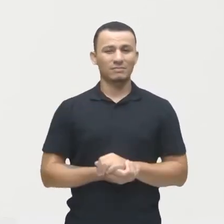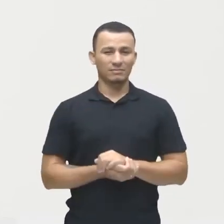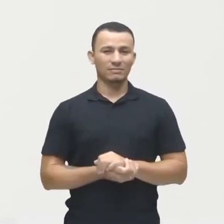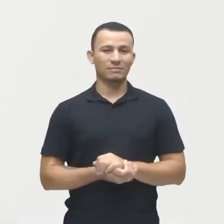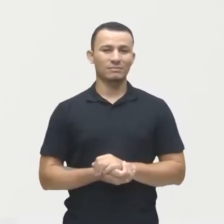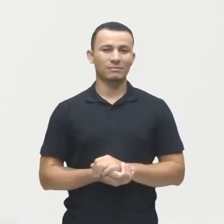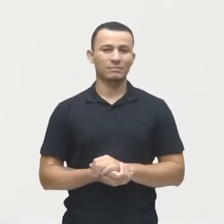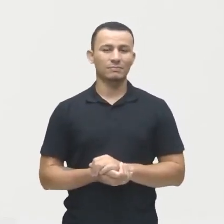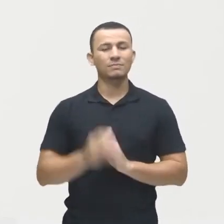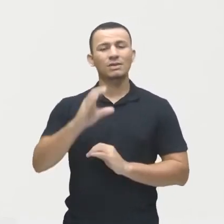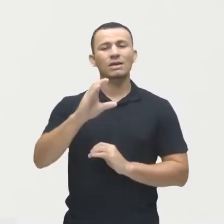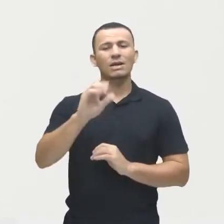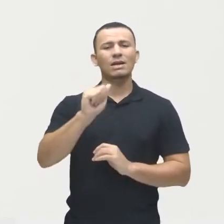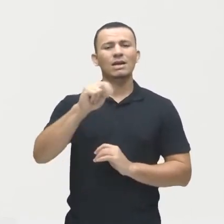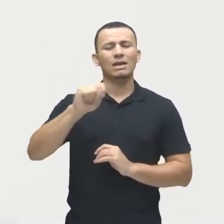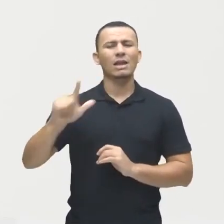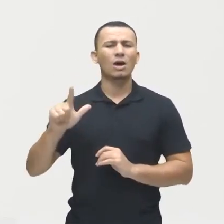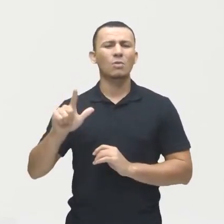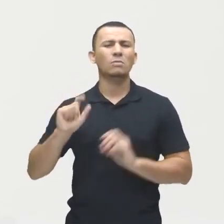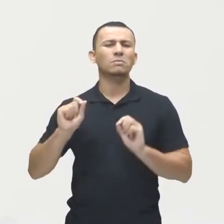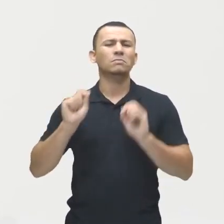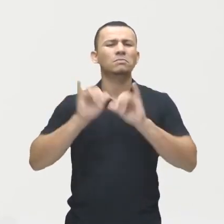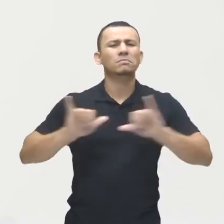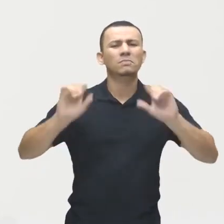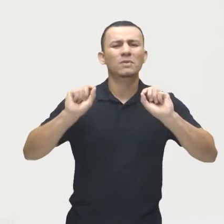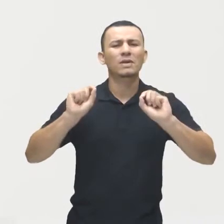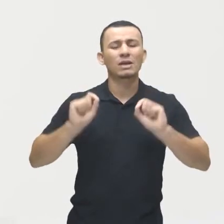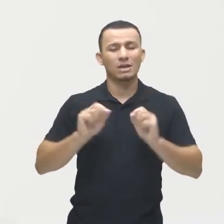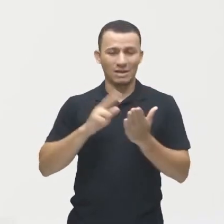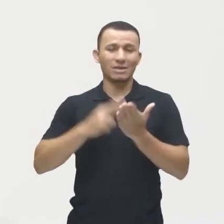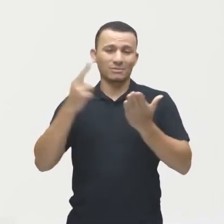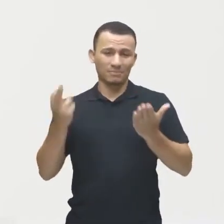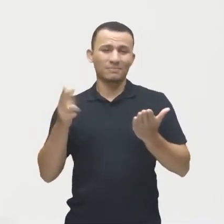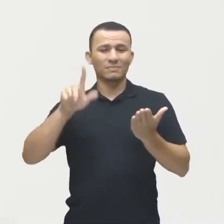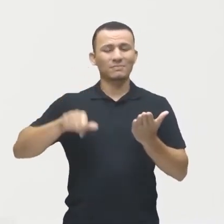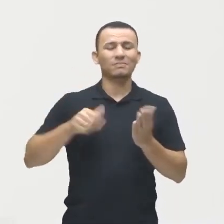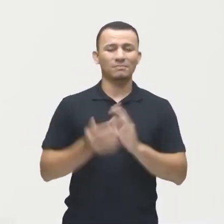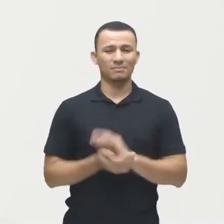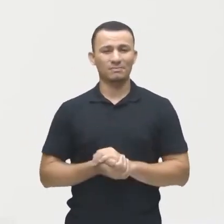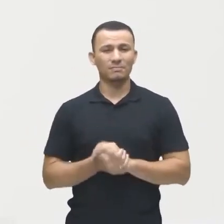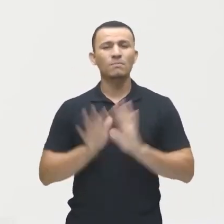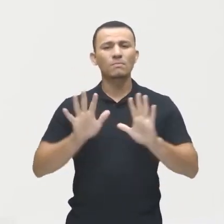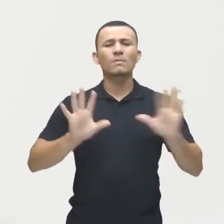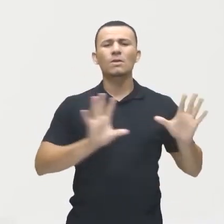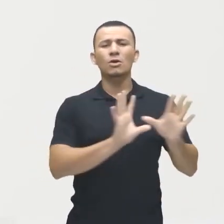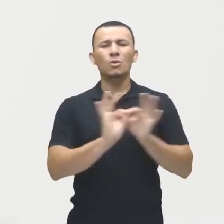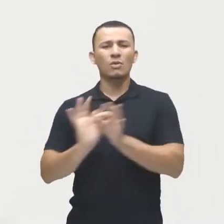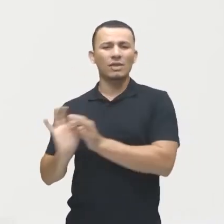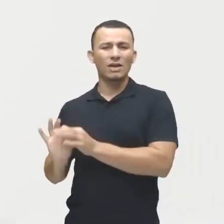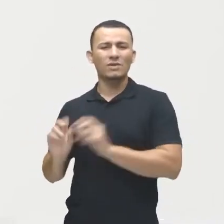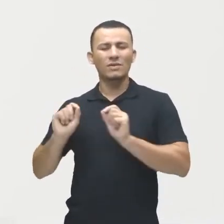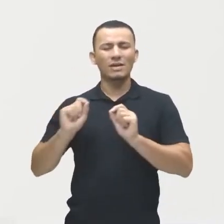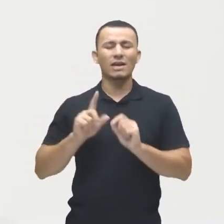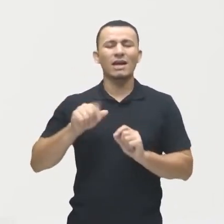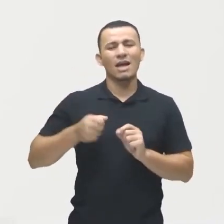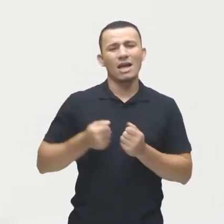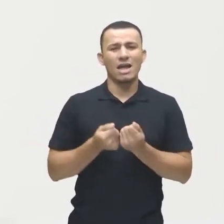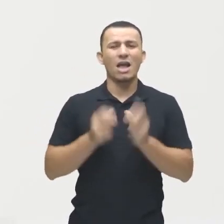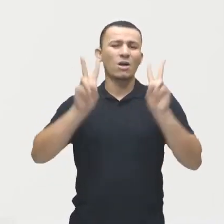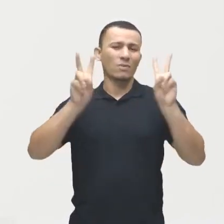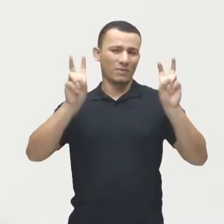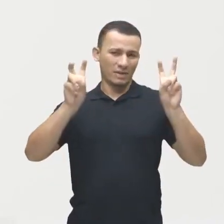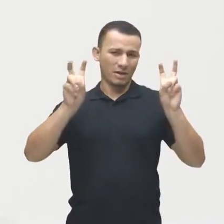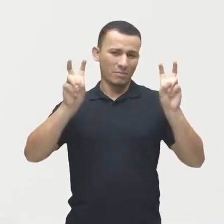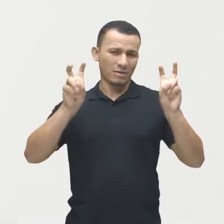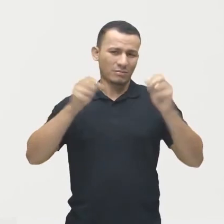Canal, a revista. Contexto e referente. Todo aquele contexto da revista, todos aqueles assuntos têm um contexto. E esse